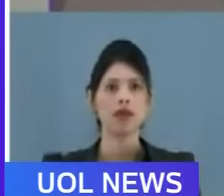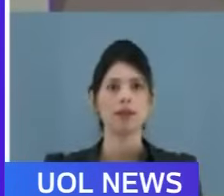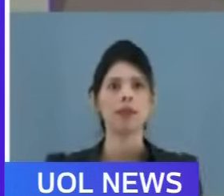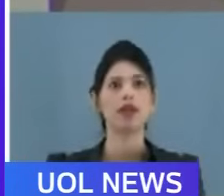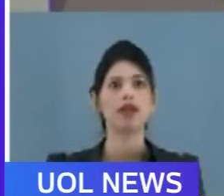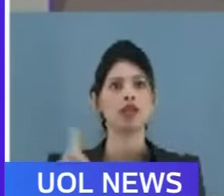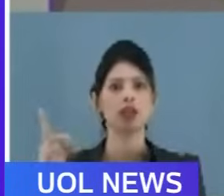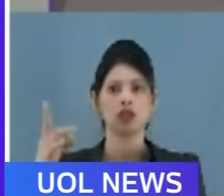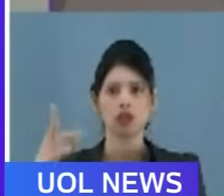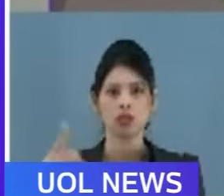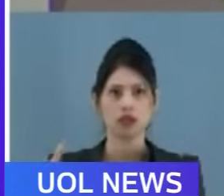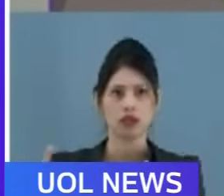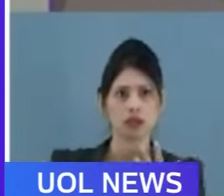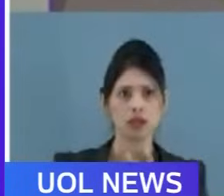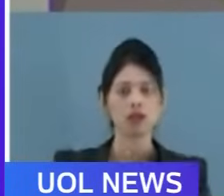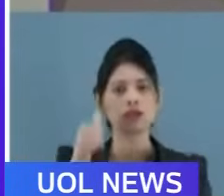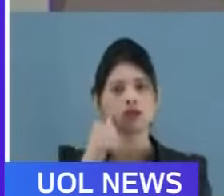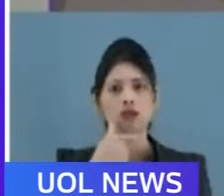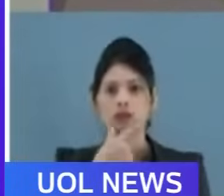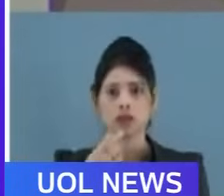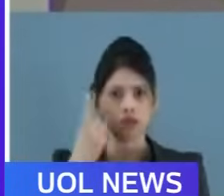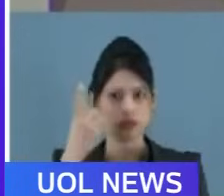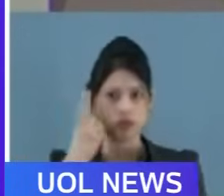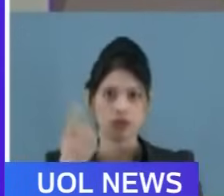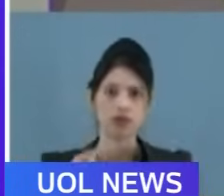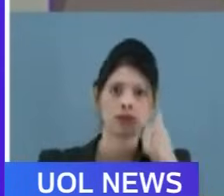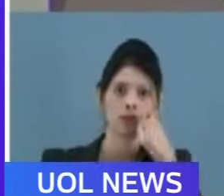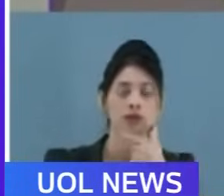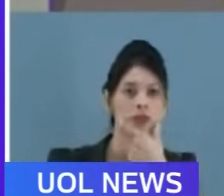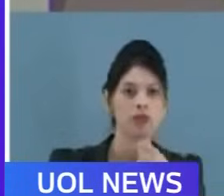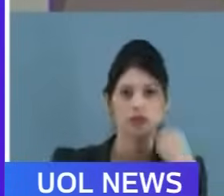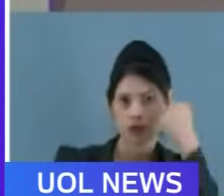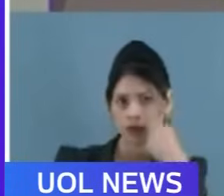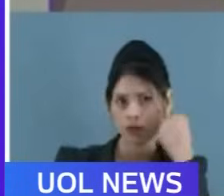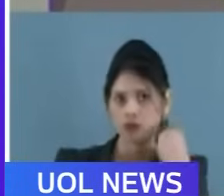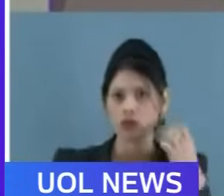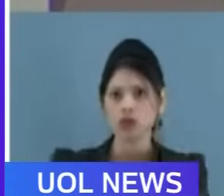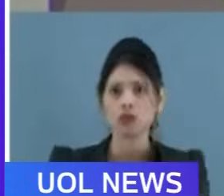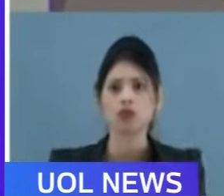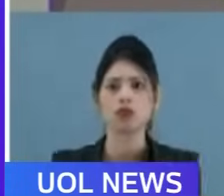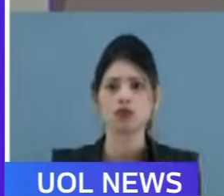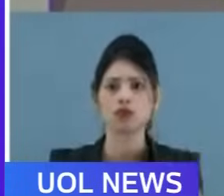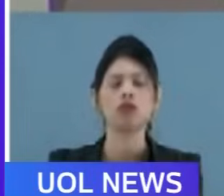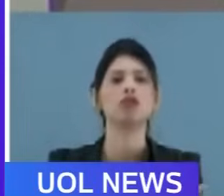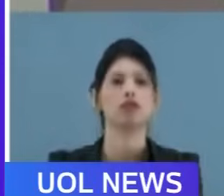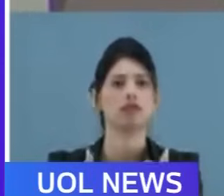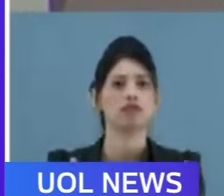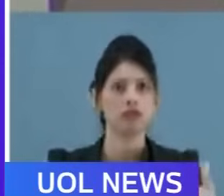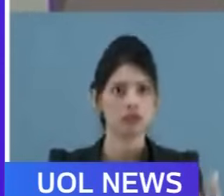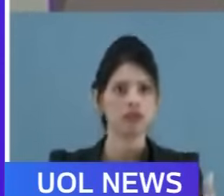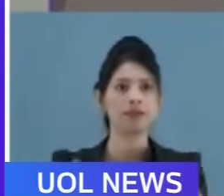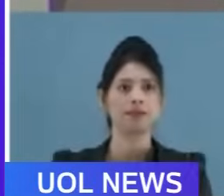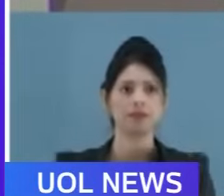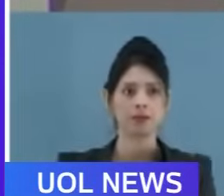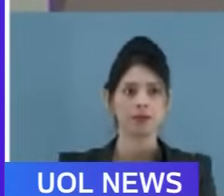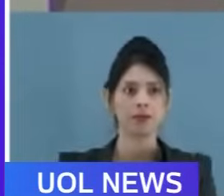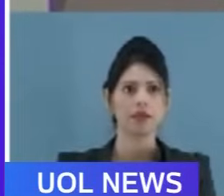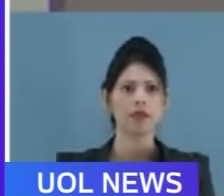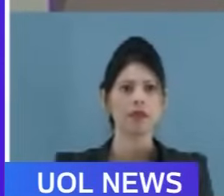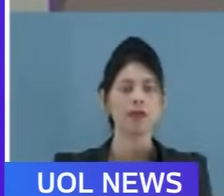de dinheiro envolvendo o sargento dos Reis, que é como ele é chamado. E por quê? Porque ele